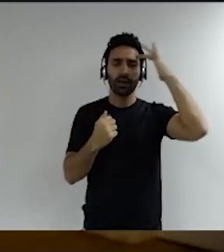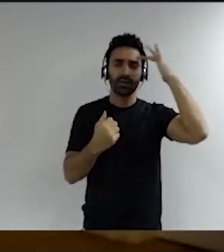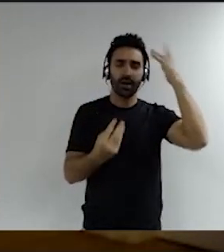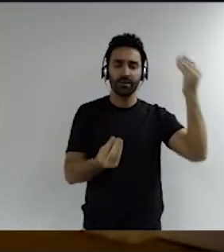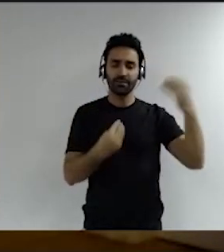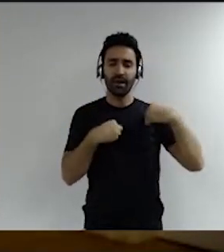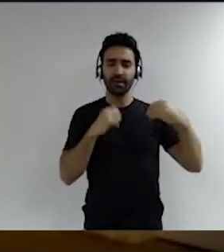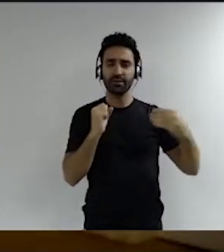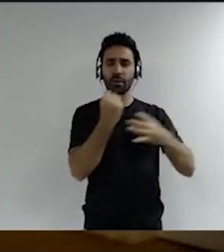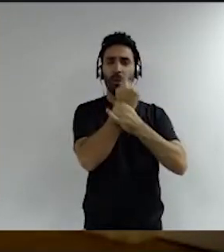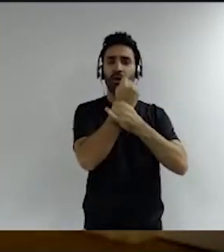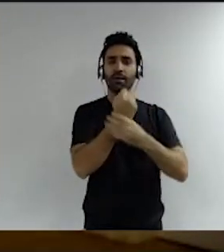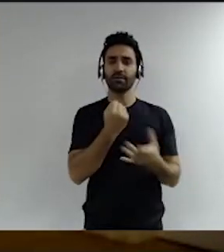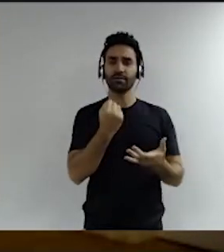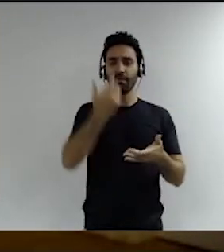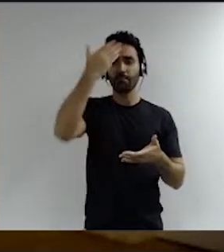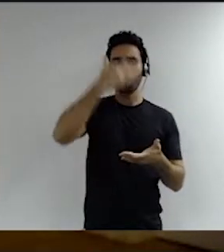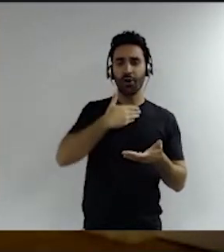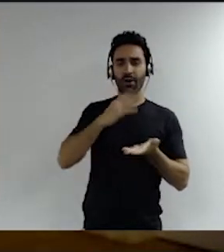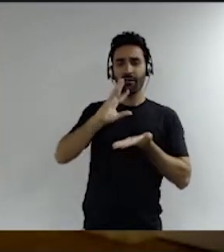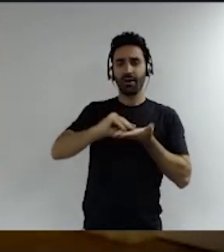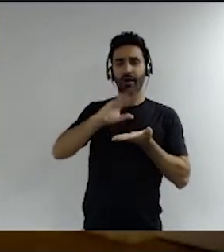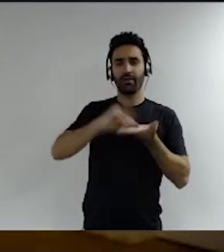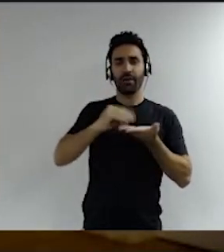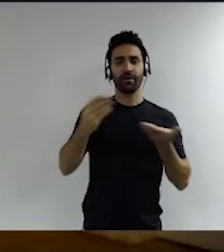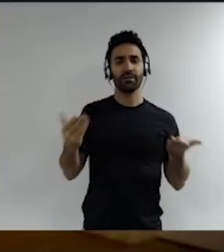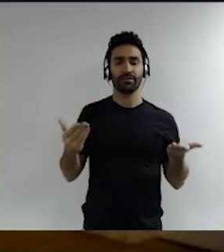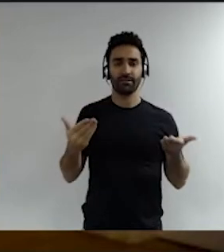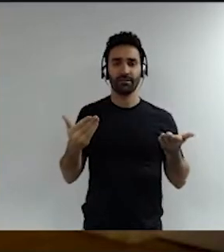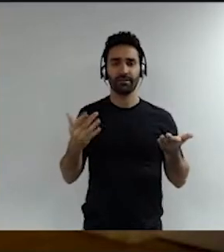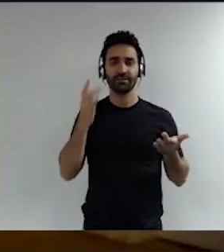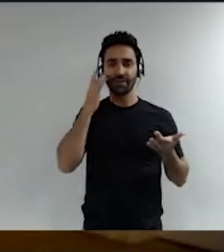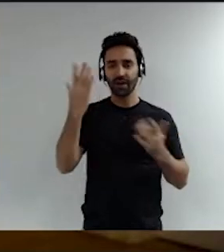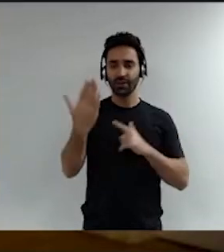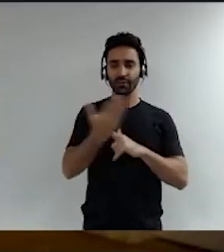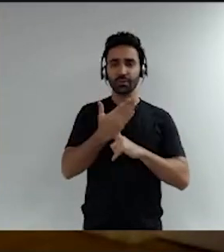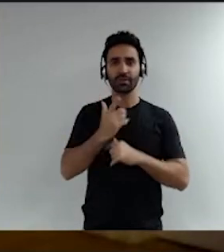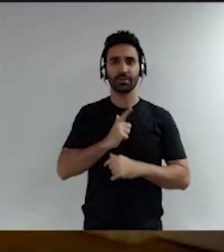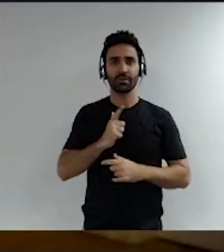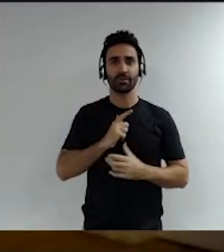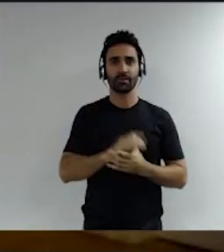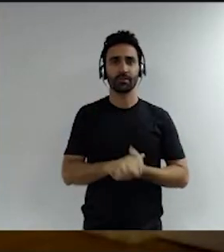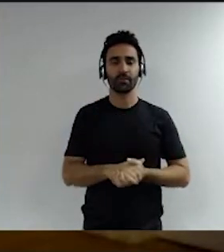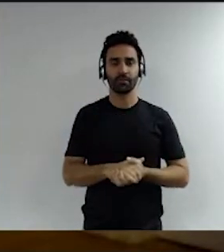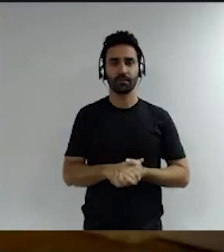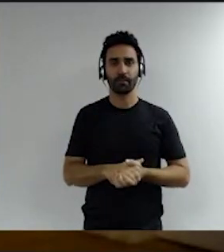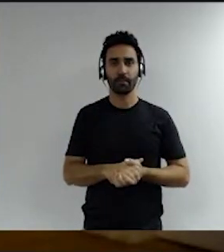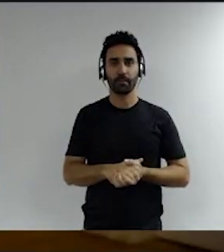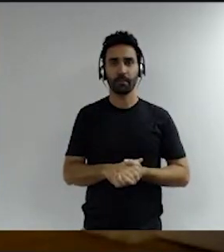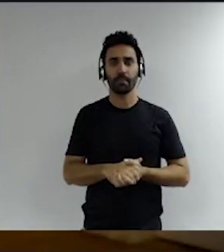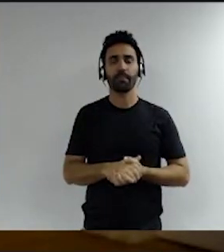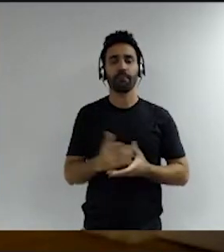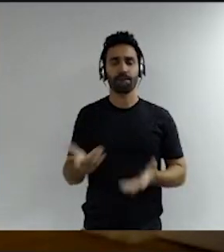com os registros. Já que, lembre bem, a